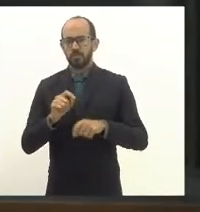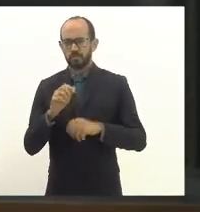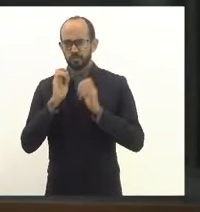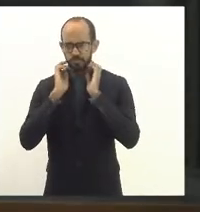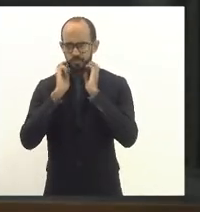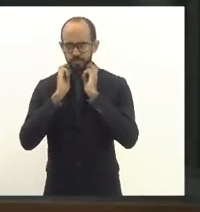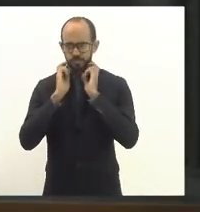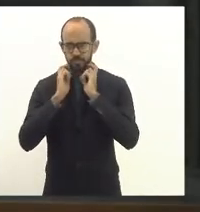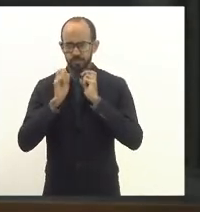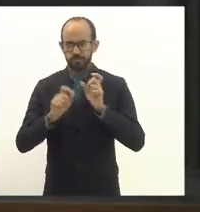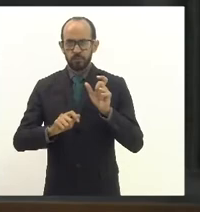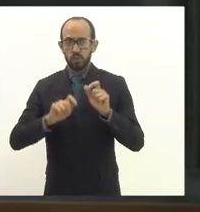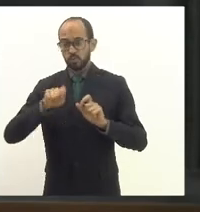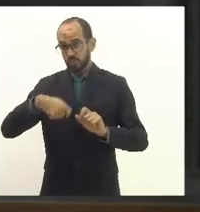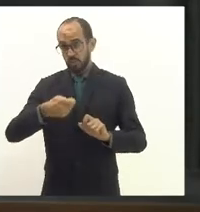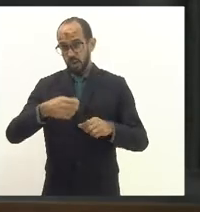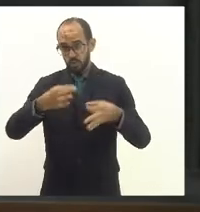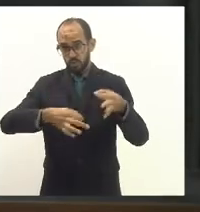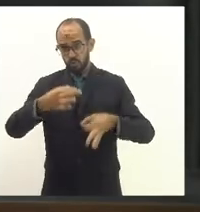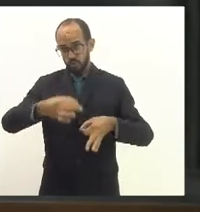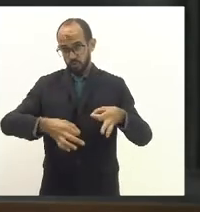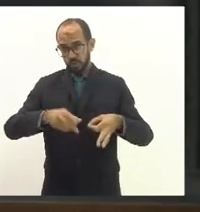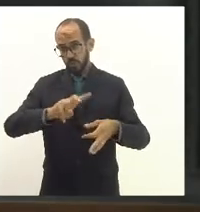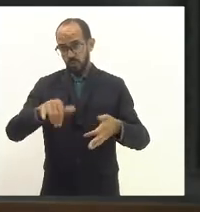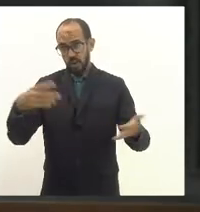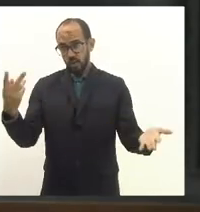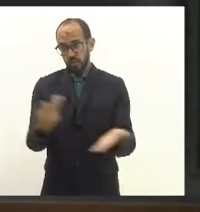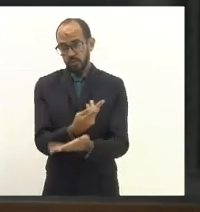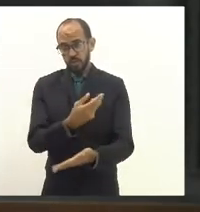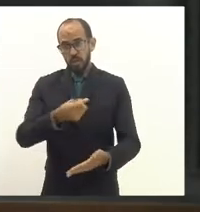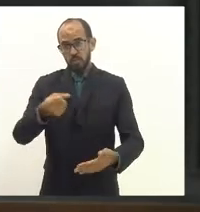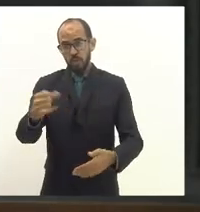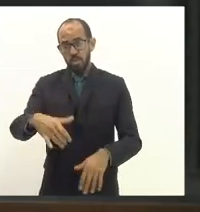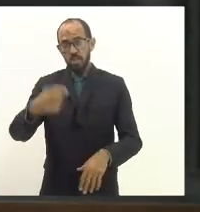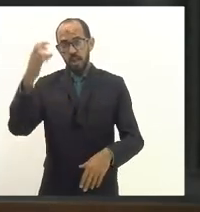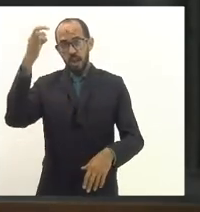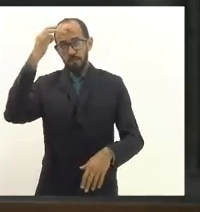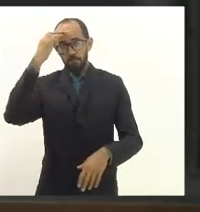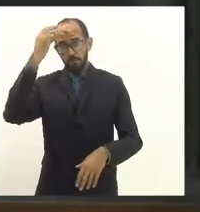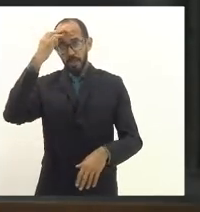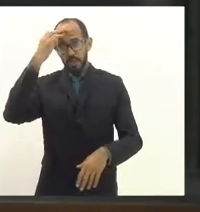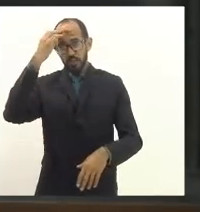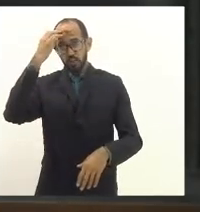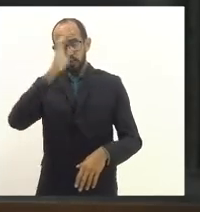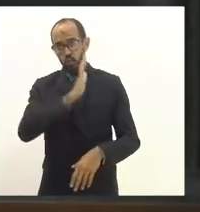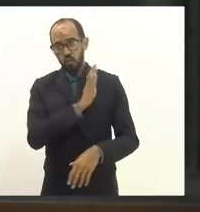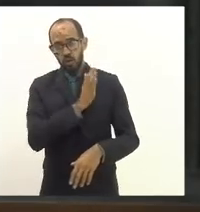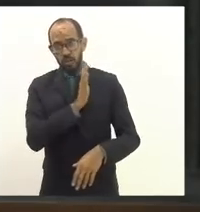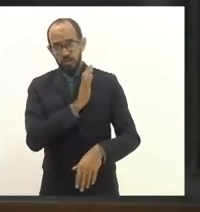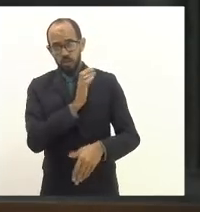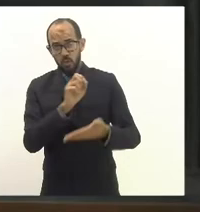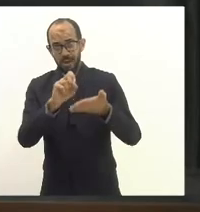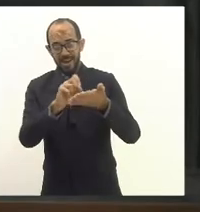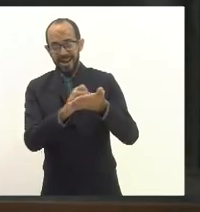palavra justiça, ela só vai haver o dia que ela realmente reinar na mente, no coração e na caneta daquele que tinha obrigação de fazê-la.